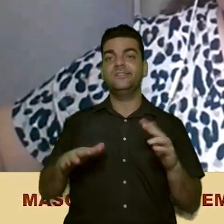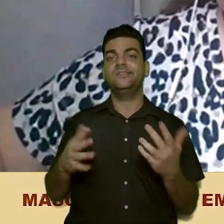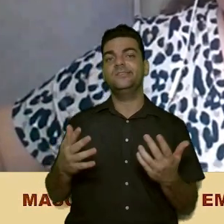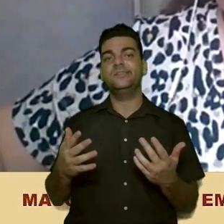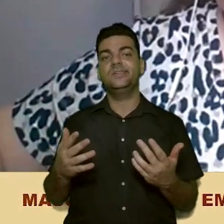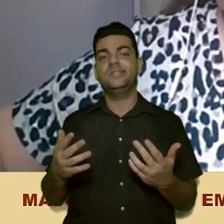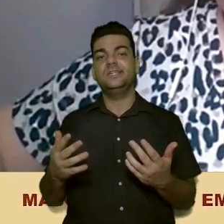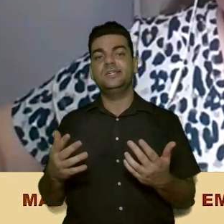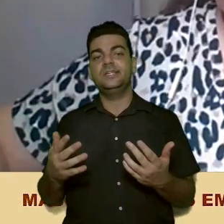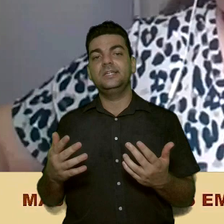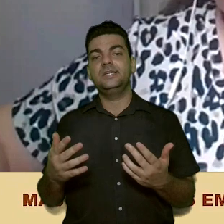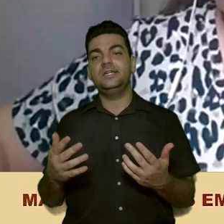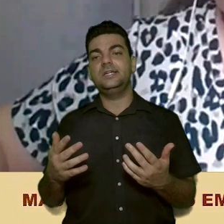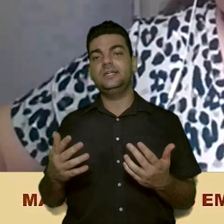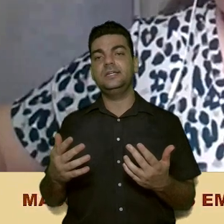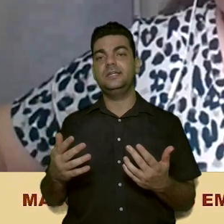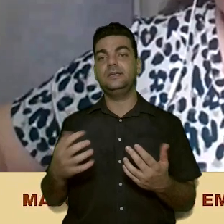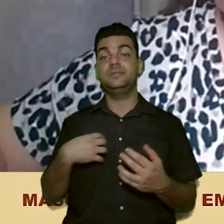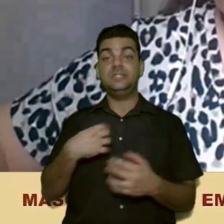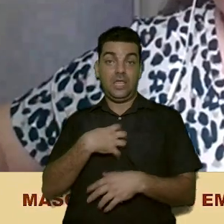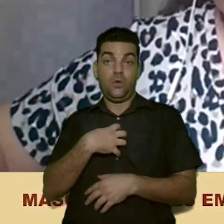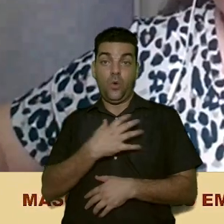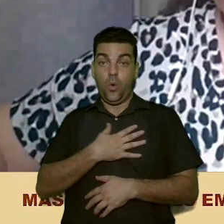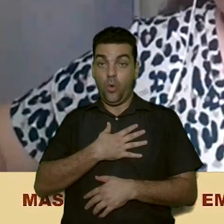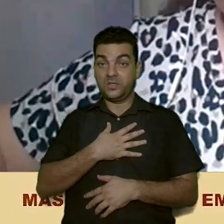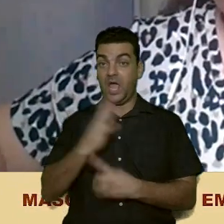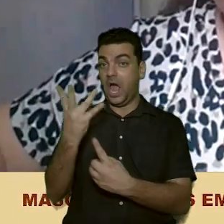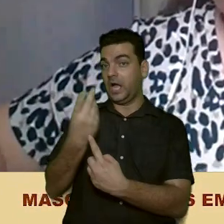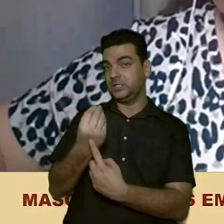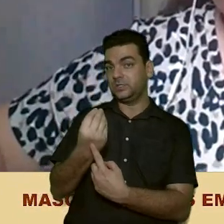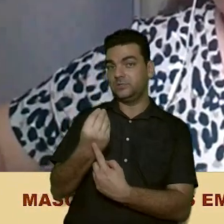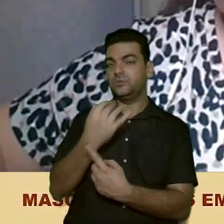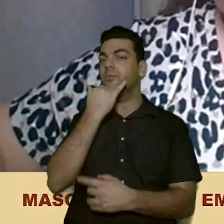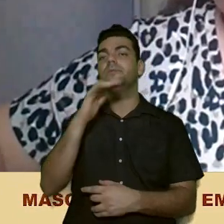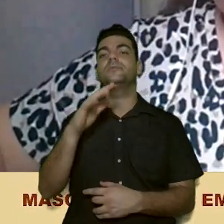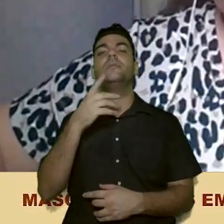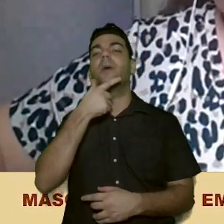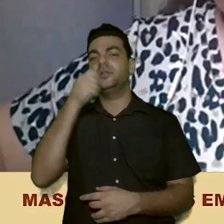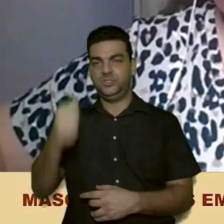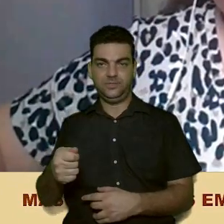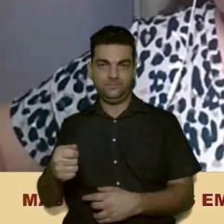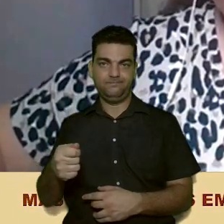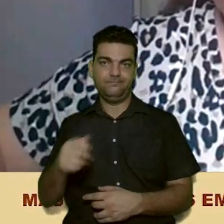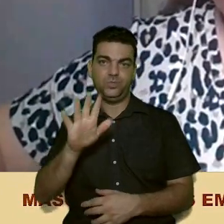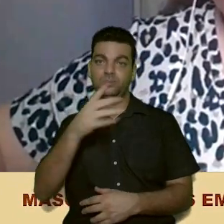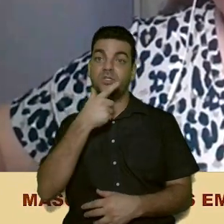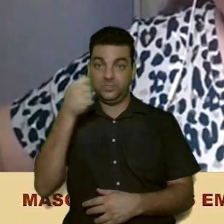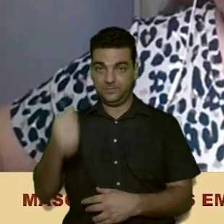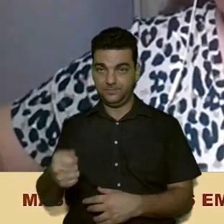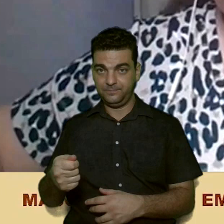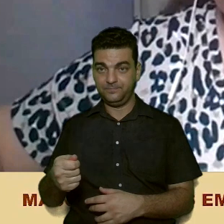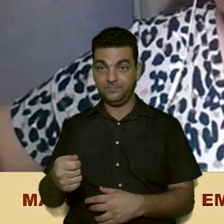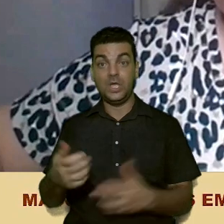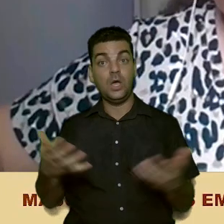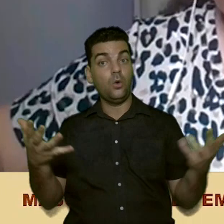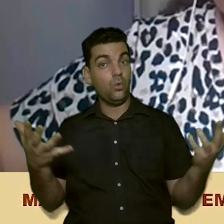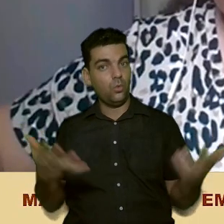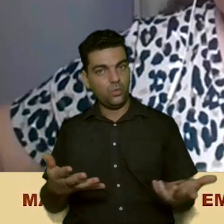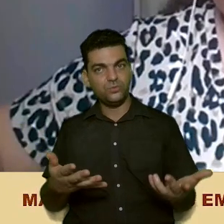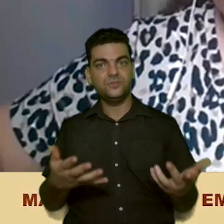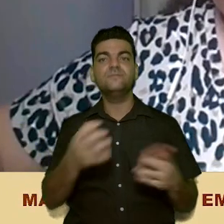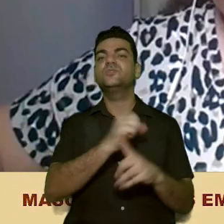a perceber que ele é machista, de fato ele é machista, porque todos somos, porque vivemos em uma sociedade construída